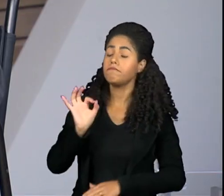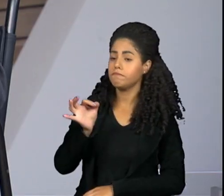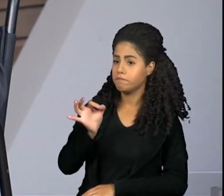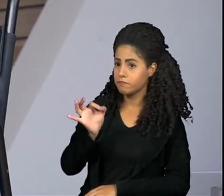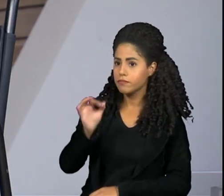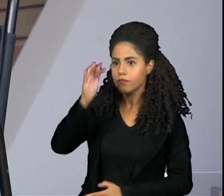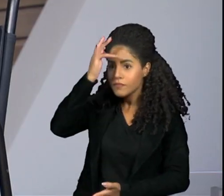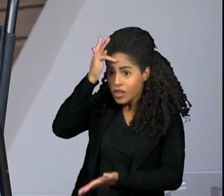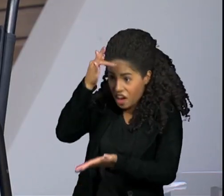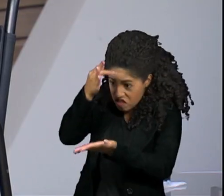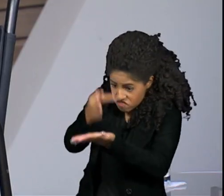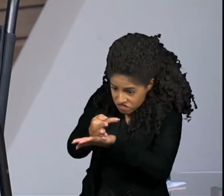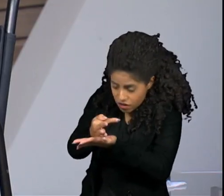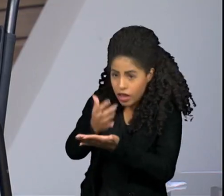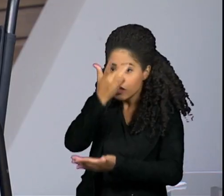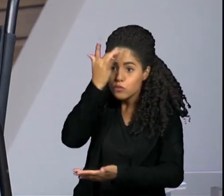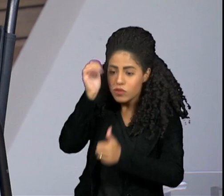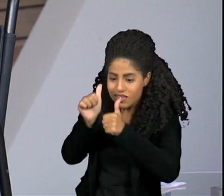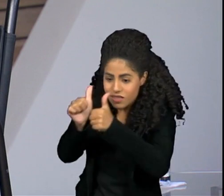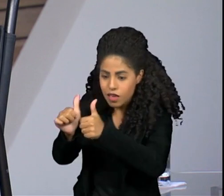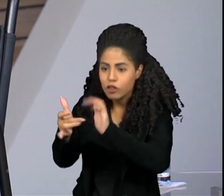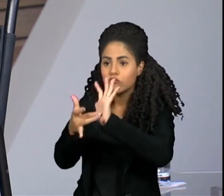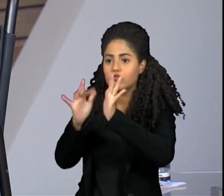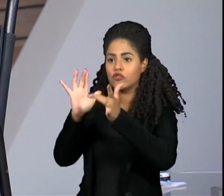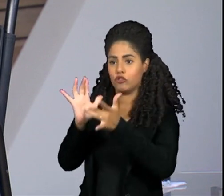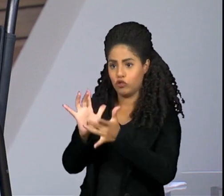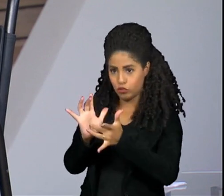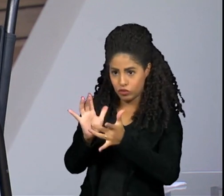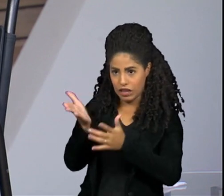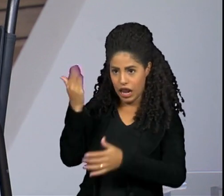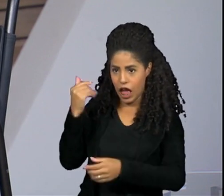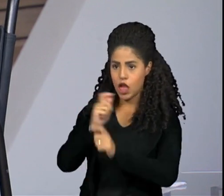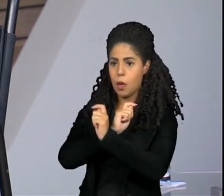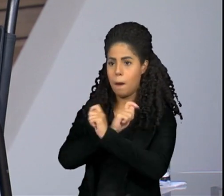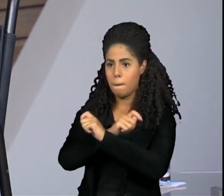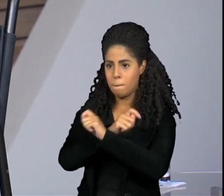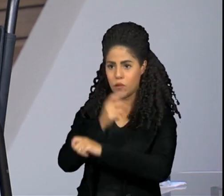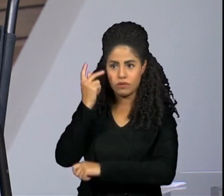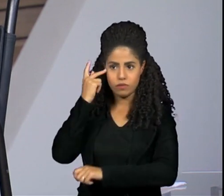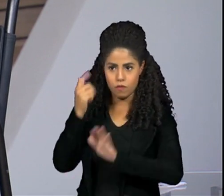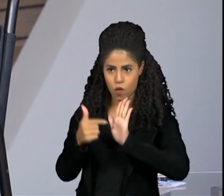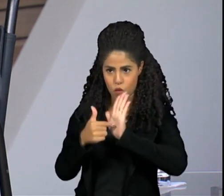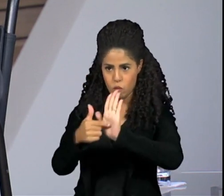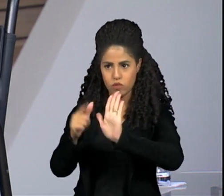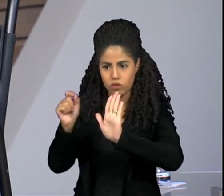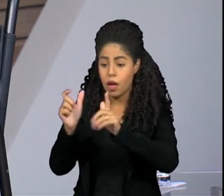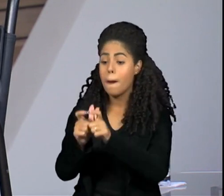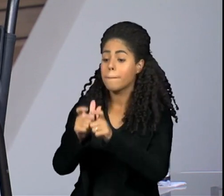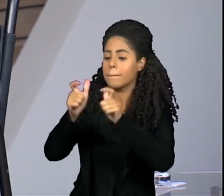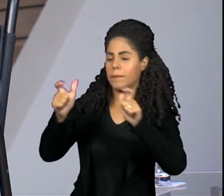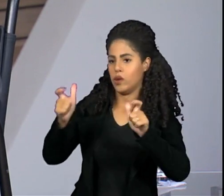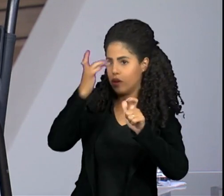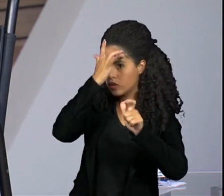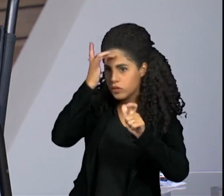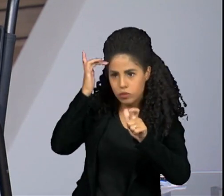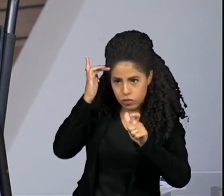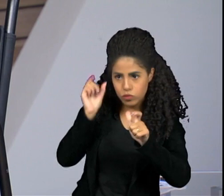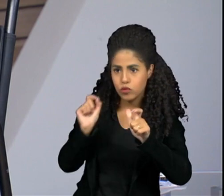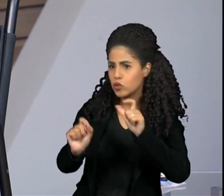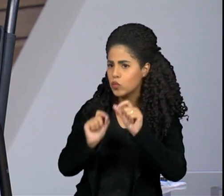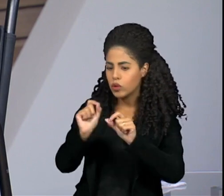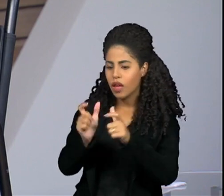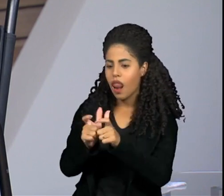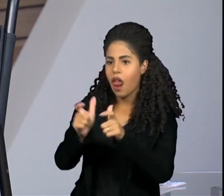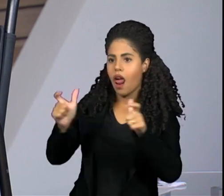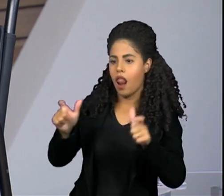cristã. E lembrar também, por exemplo, o professor Gedeon Alencar, da PUC São Paulo, ele mostra que grande parte do contingente das